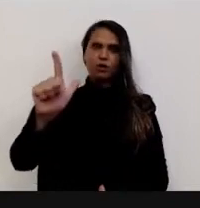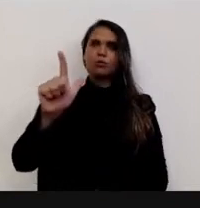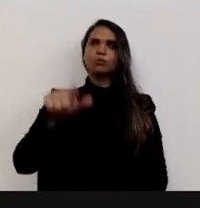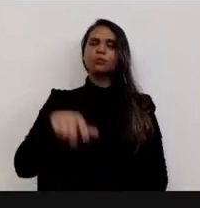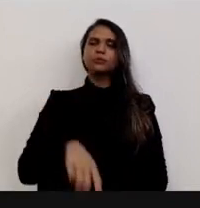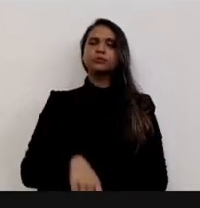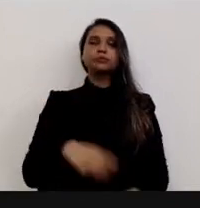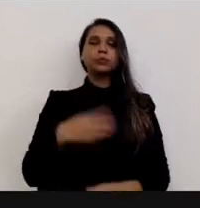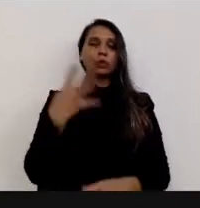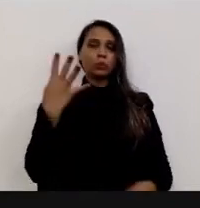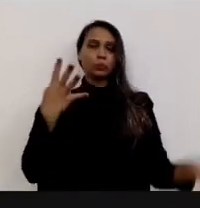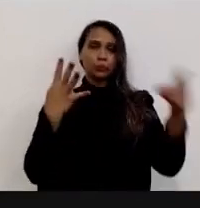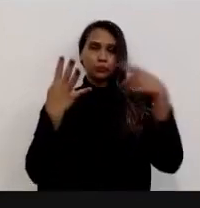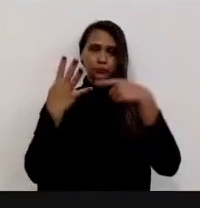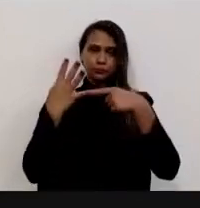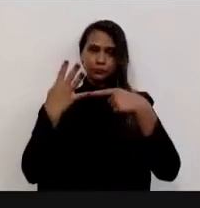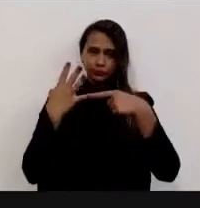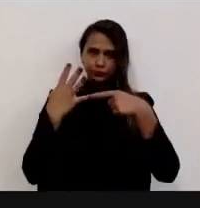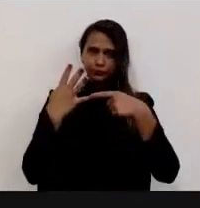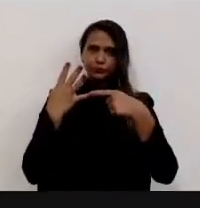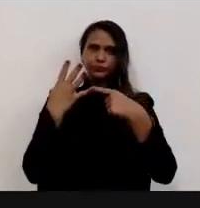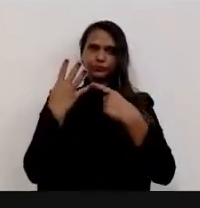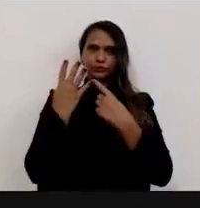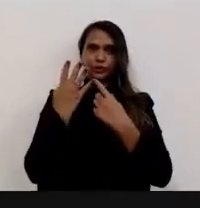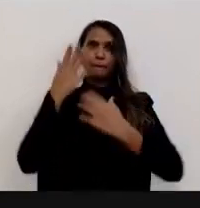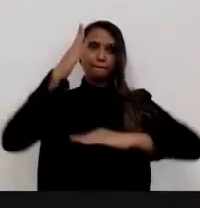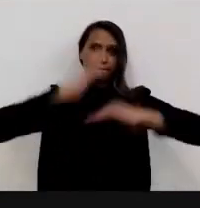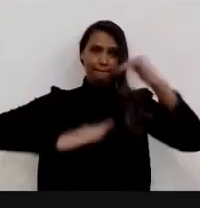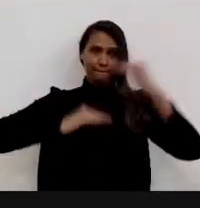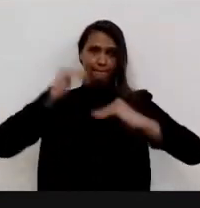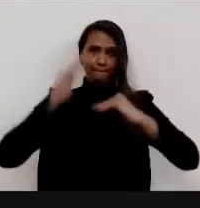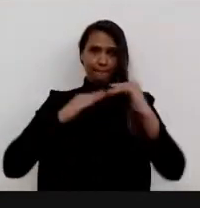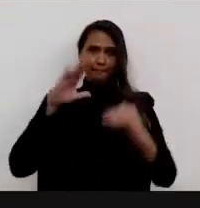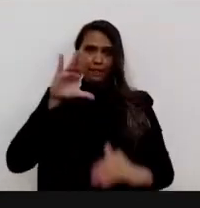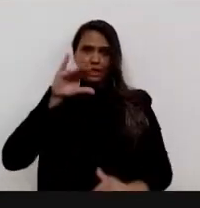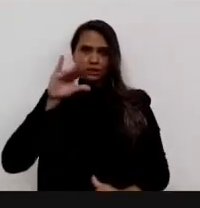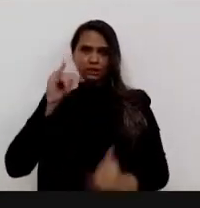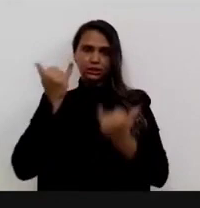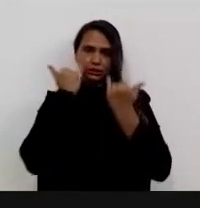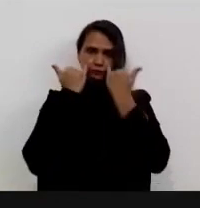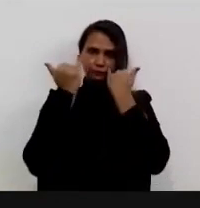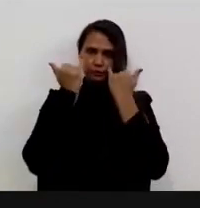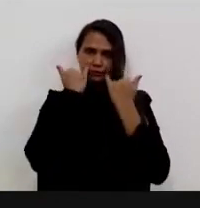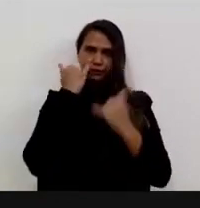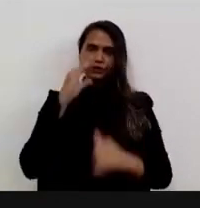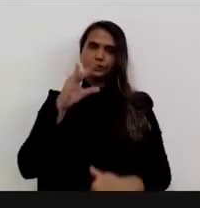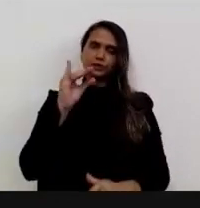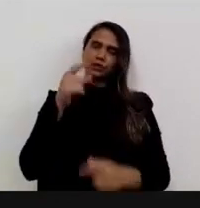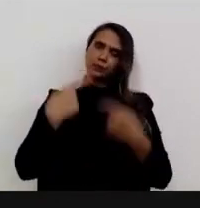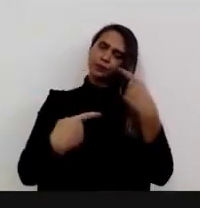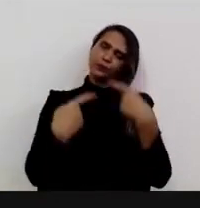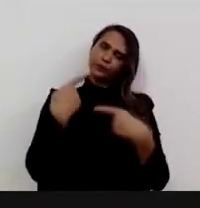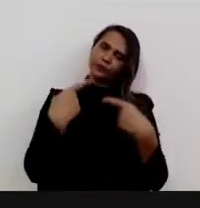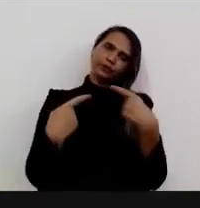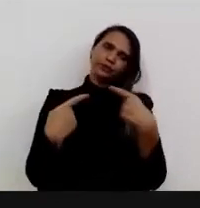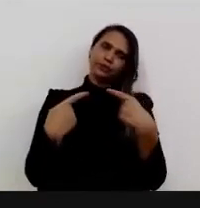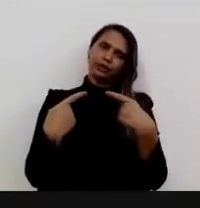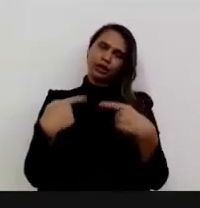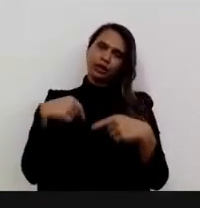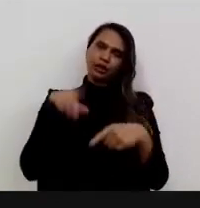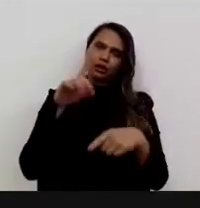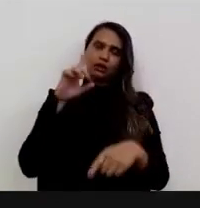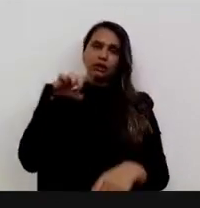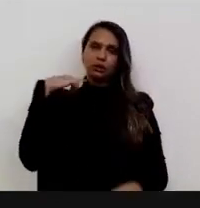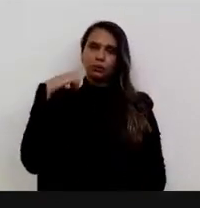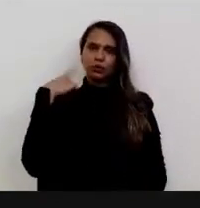O quarto trabalho, Aplicando Ciência de Dados na Ciência Política. Um modelo explicativo da probabilidade de eleição para